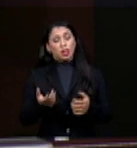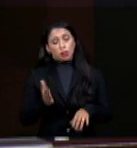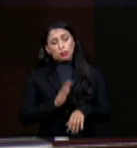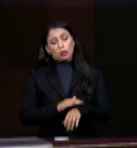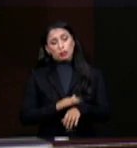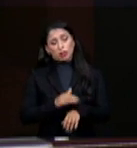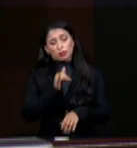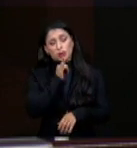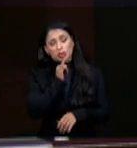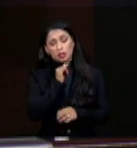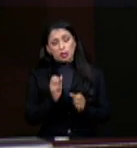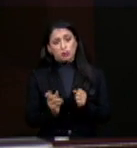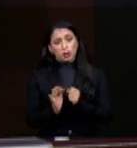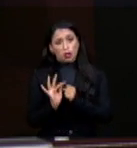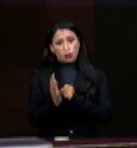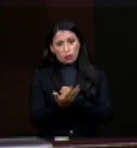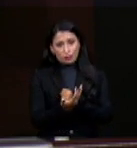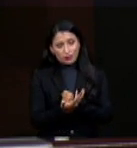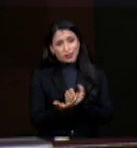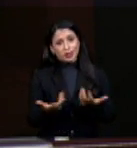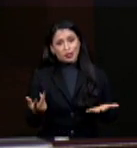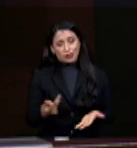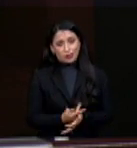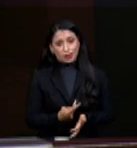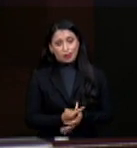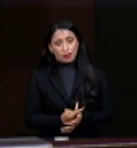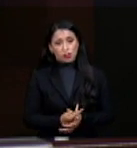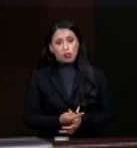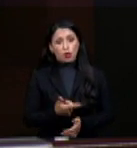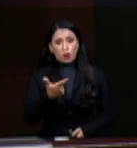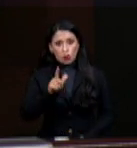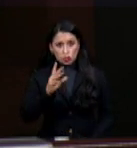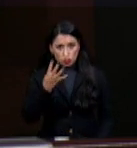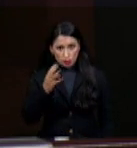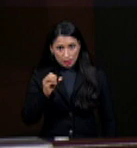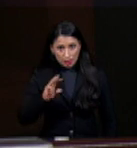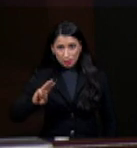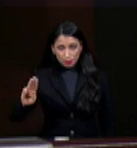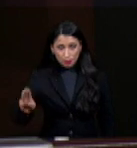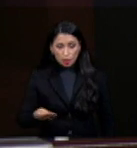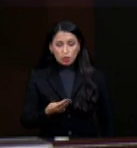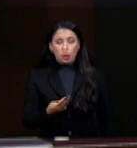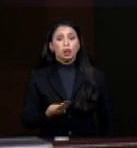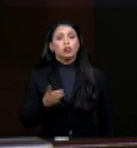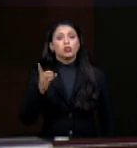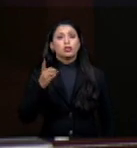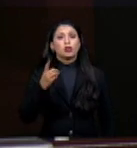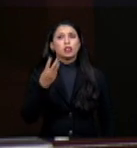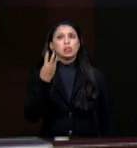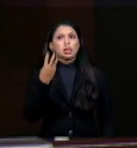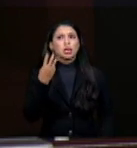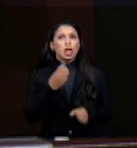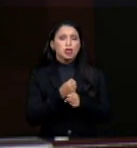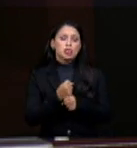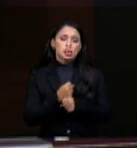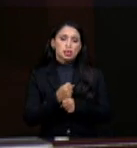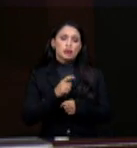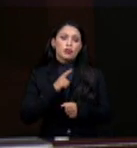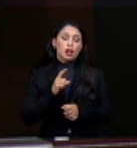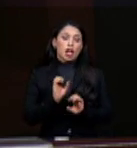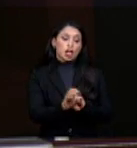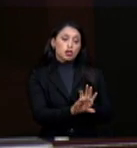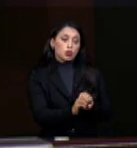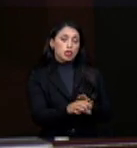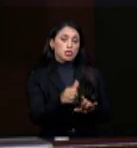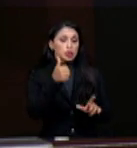por exemplo. Seminário por estas e por outras, a justiça pelo olhar de mulheres. Quem fala